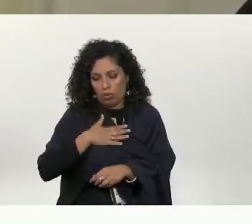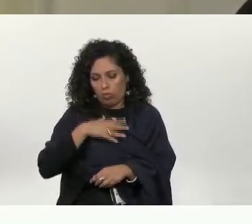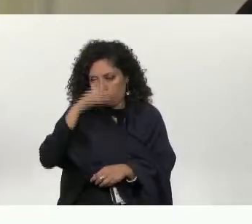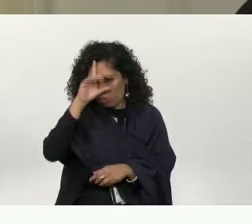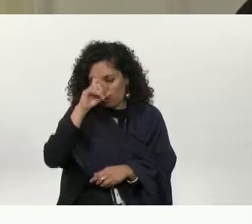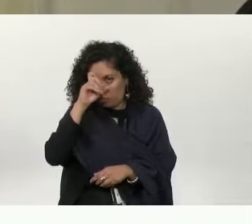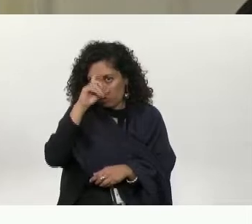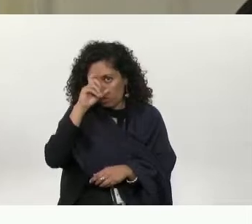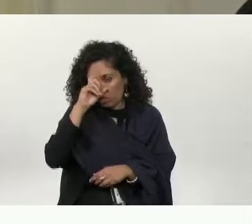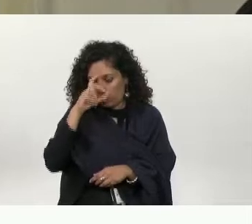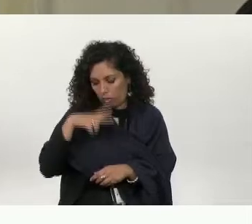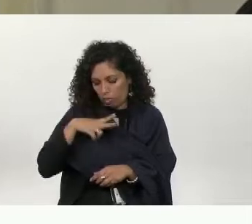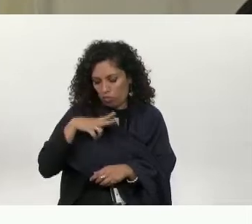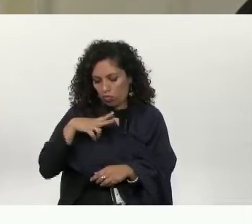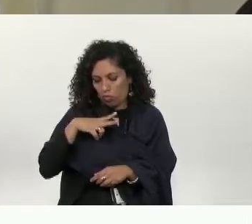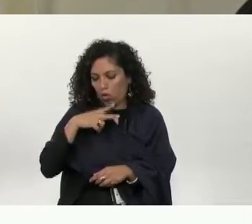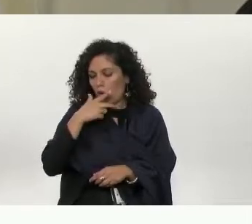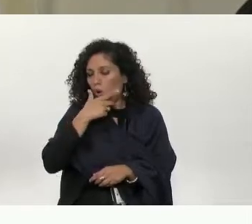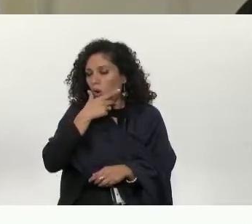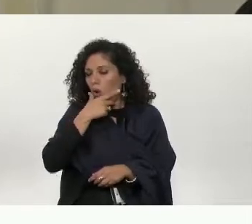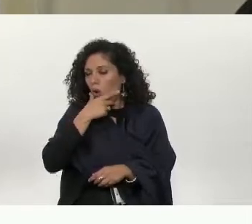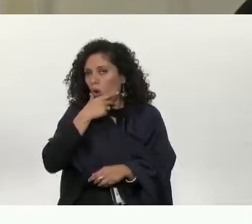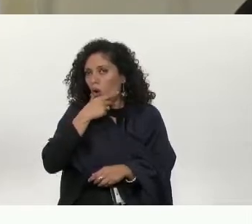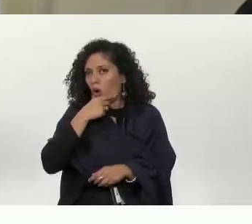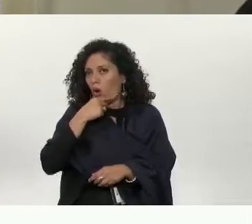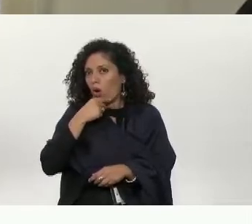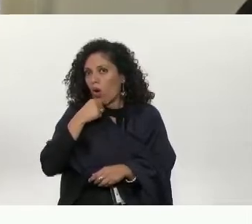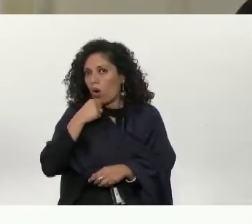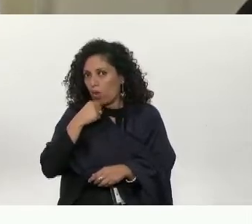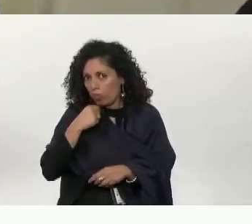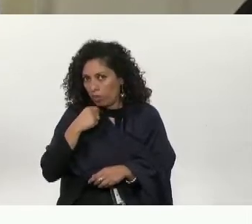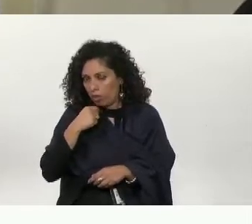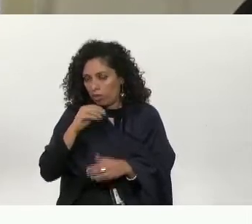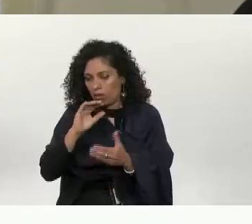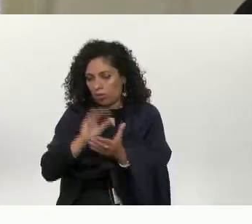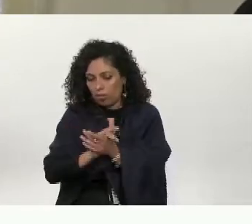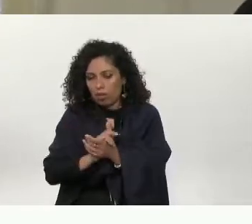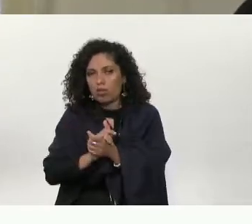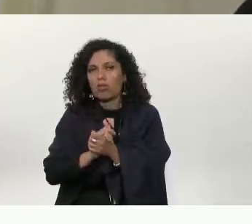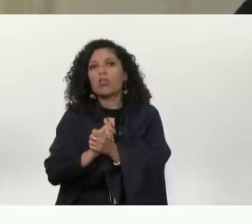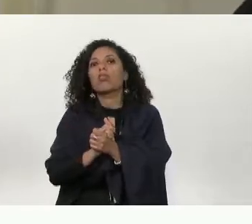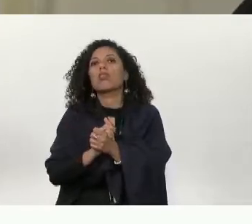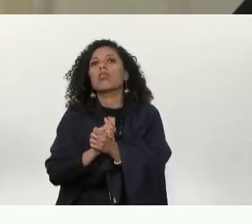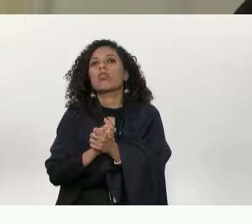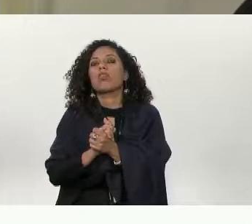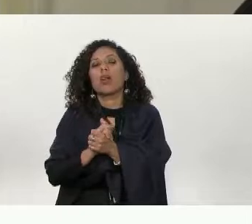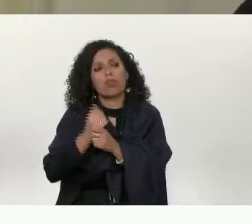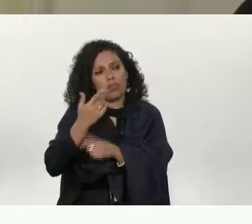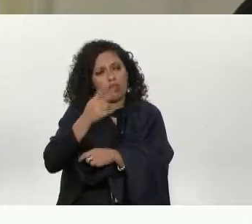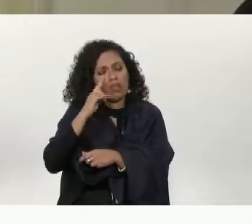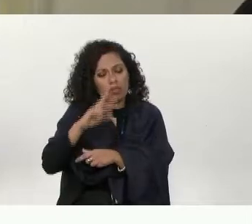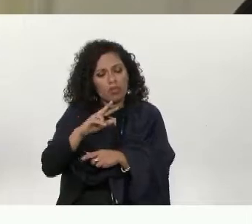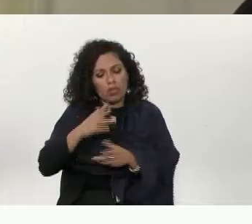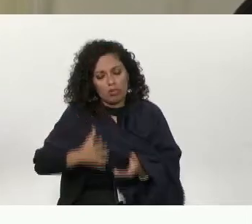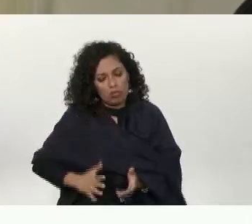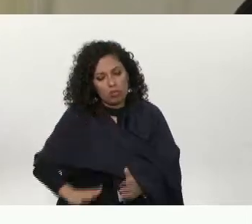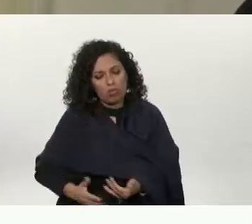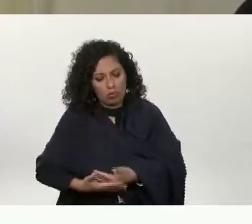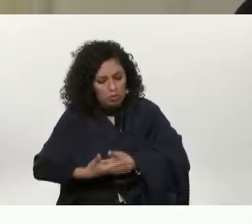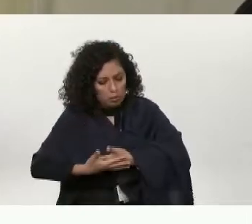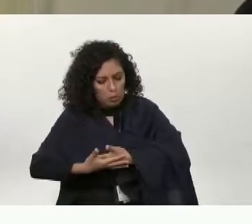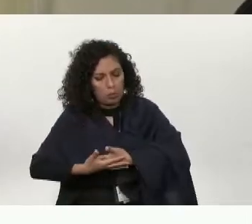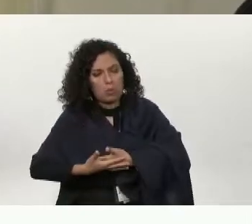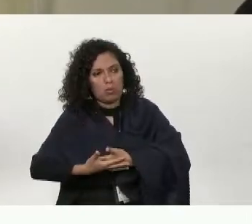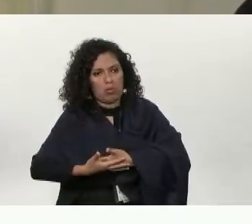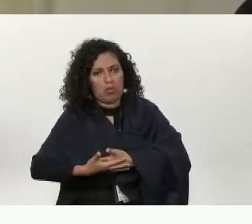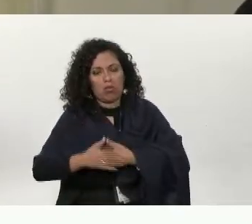porque é um momento em que eles fizeram juntos e eles têm que receber esse momento junto. Então, na minha, eu sempre